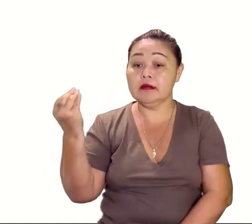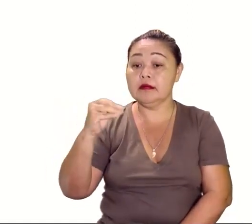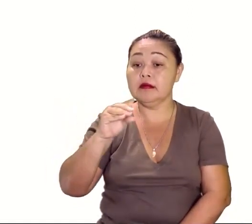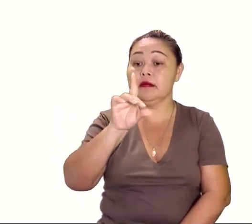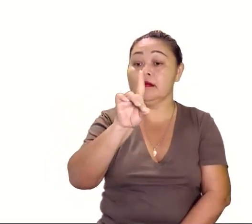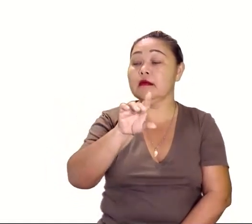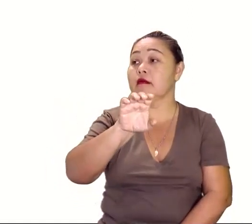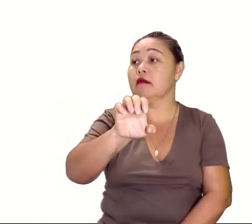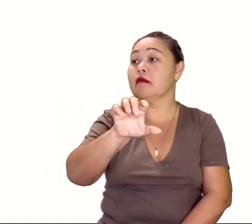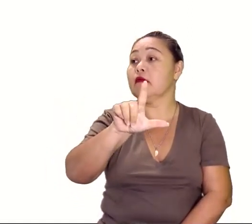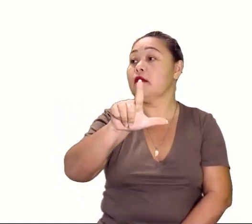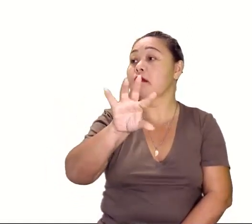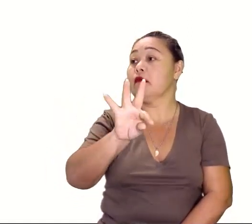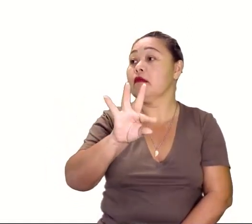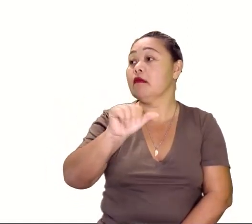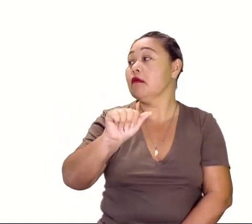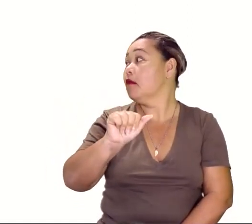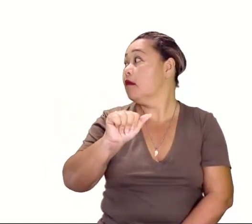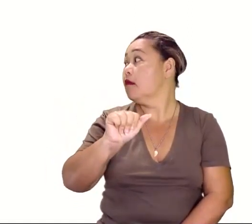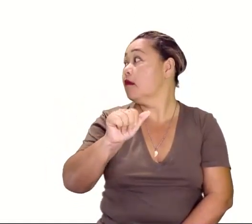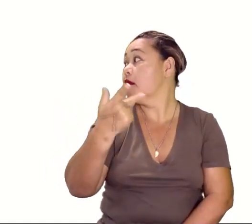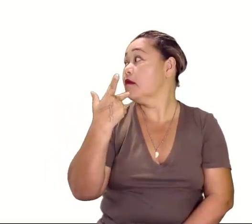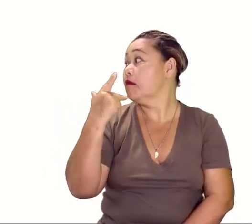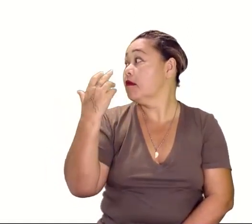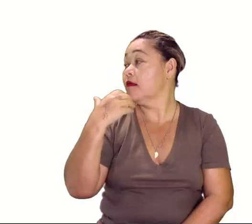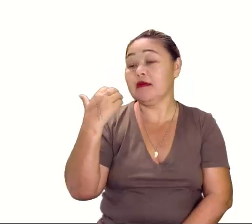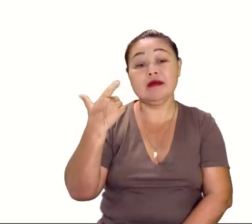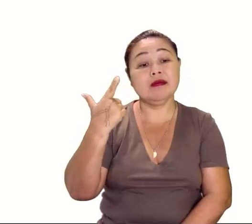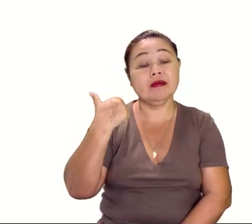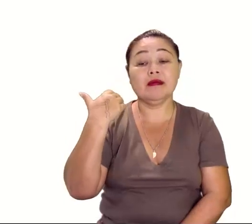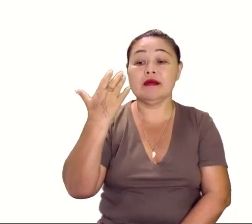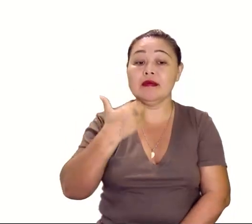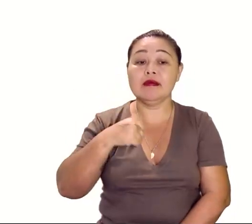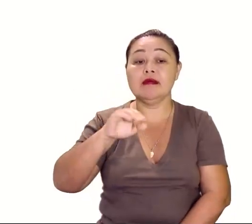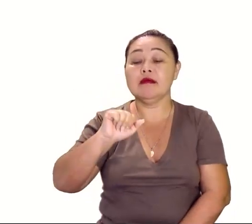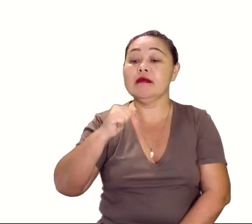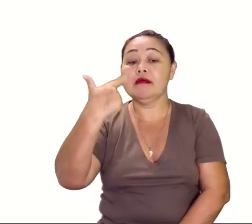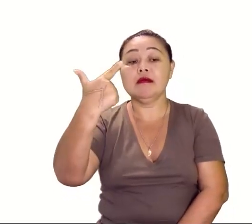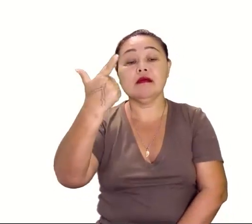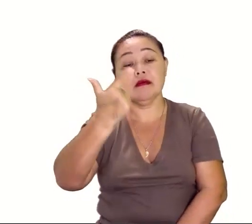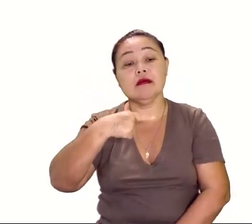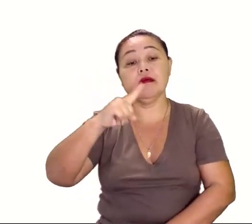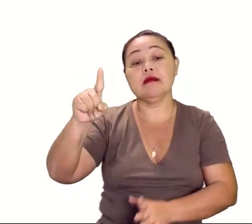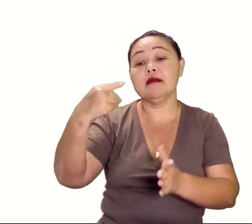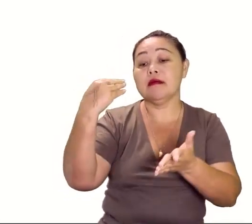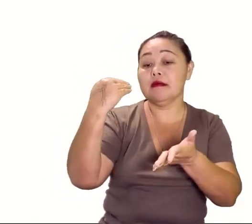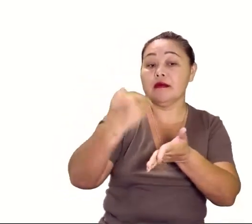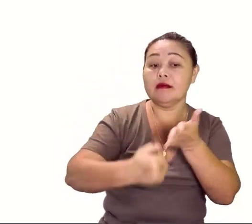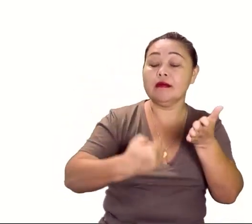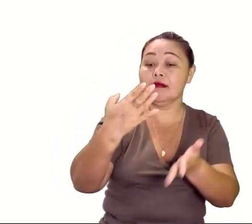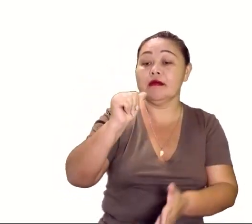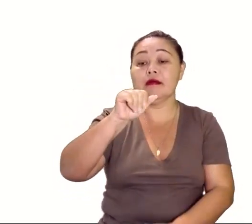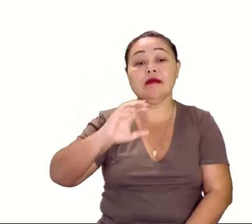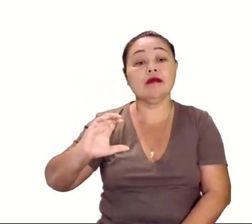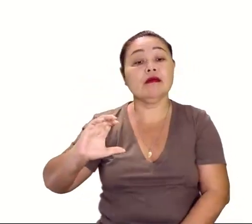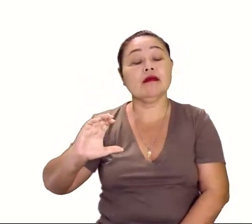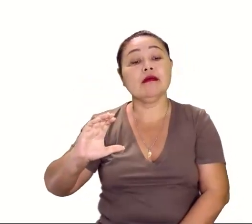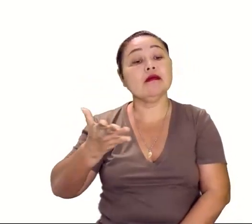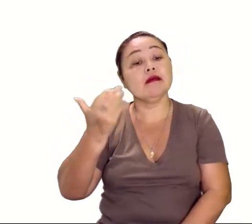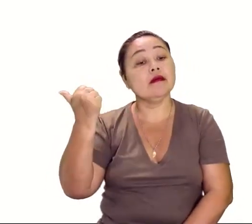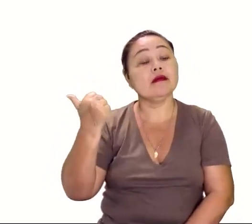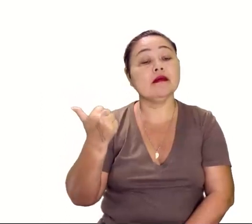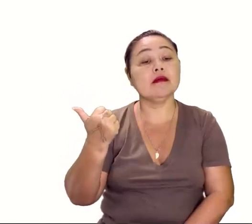O delta é aquele... tô cantora mesmo, né? Então vamos lá. B ao quadrado menos 4AC. Vamos